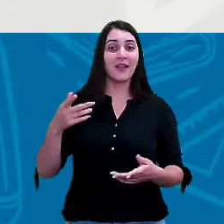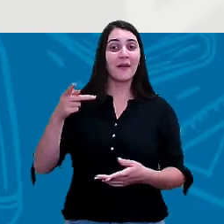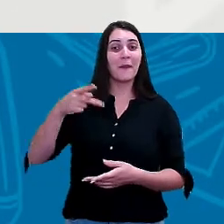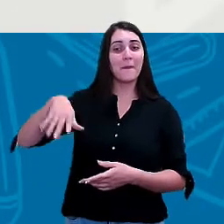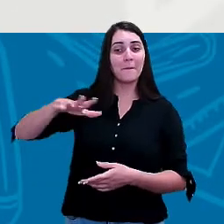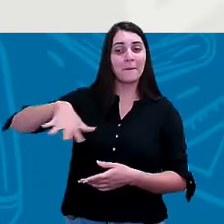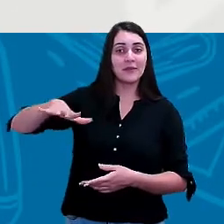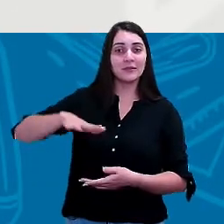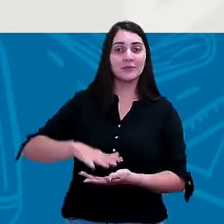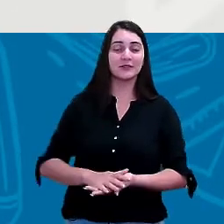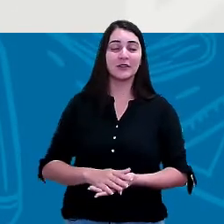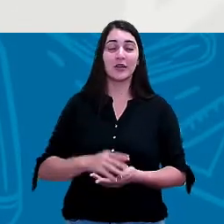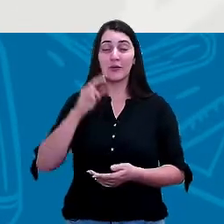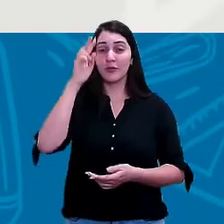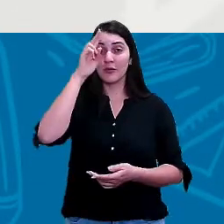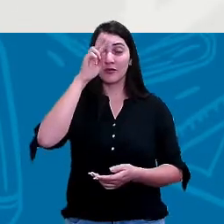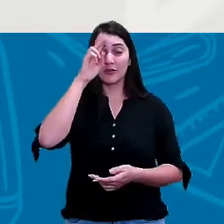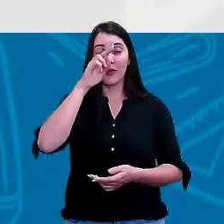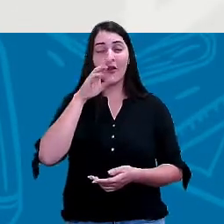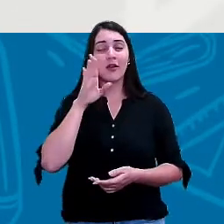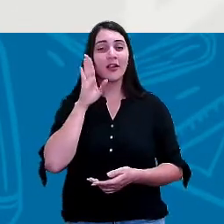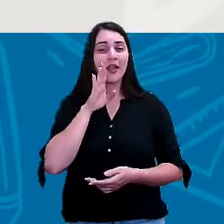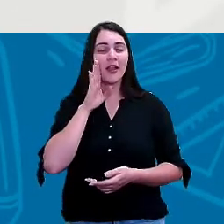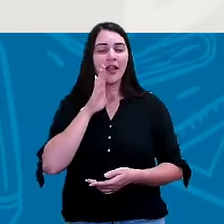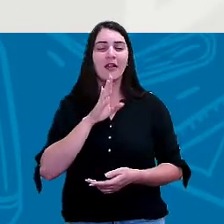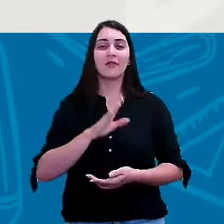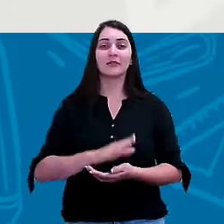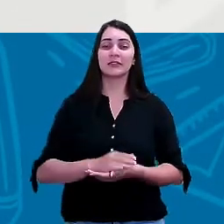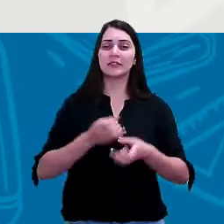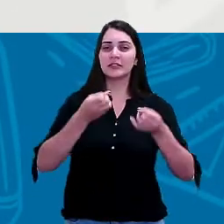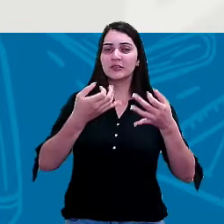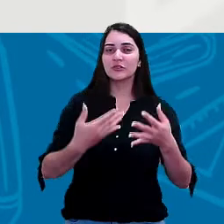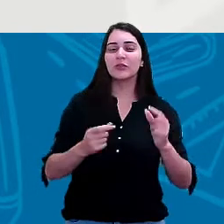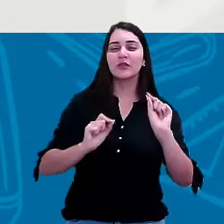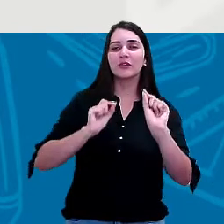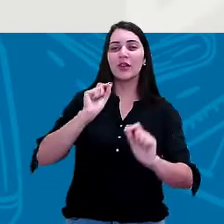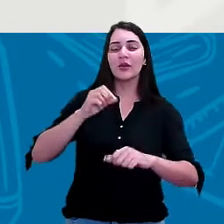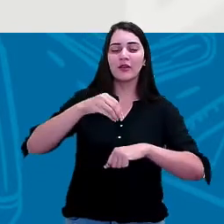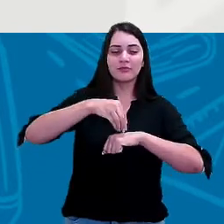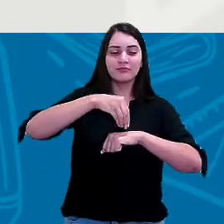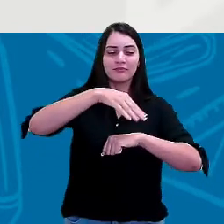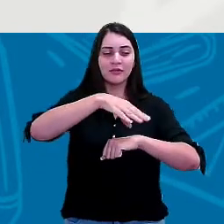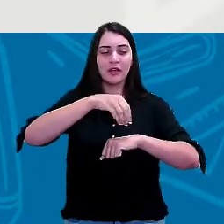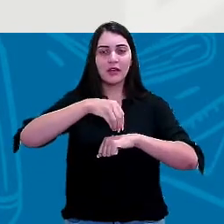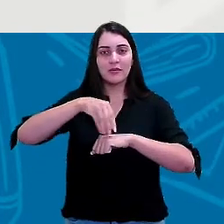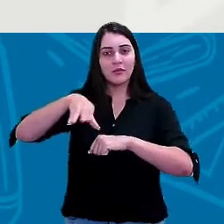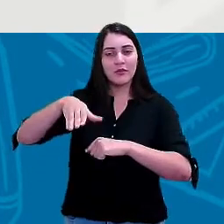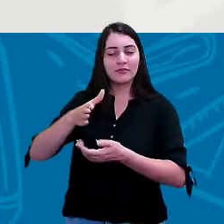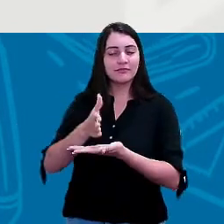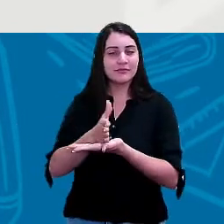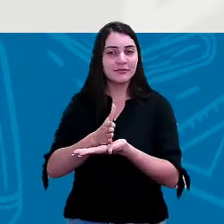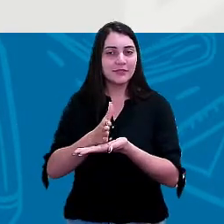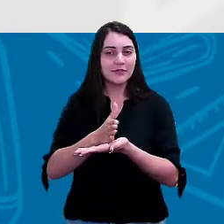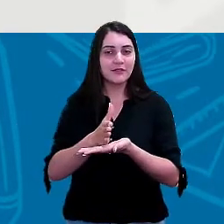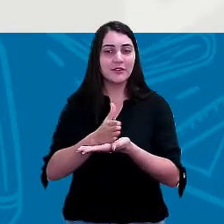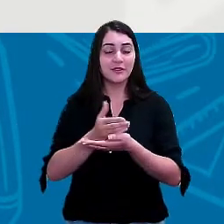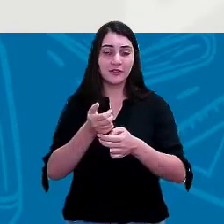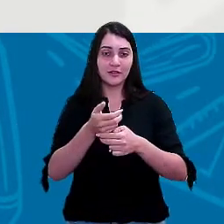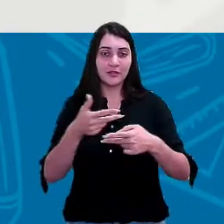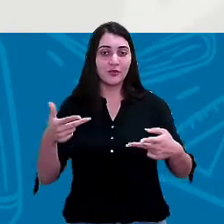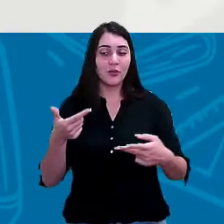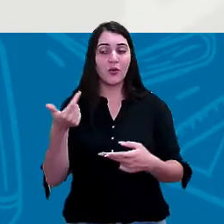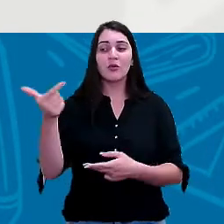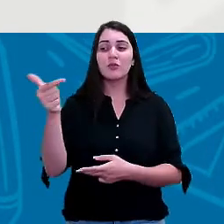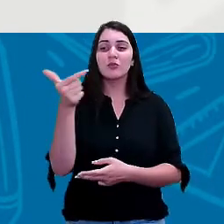história é curtinha, mas é uma história bem legal, né? Fala sobre a partilha, sobre dividir as coisas, não é? Com as